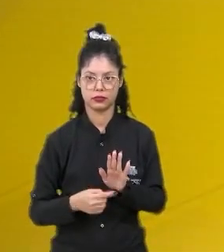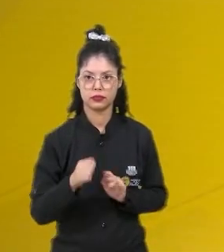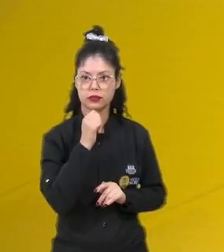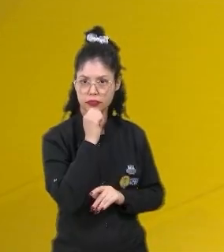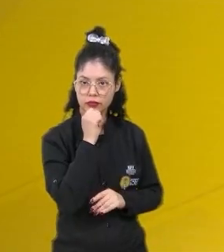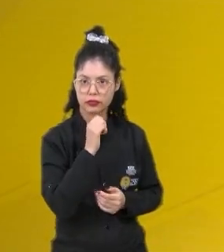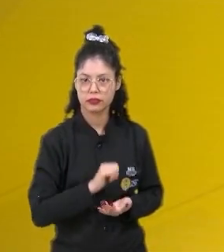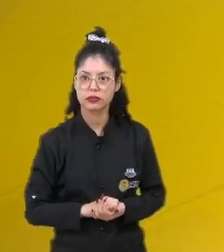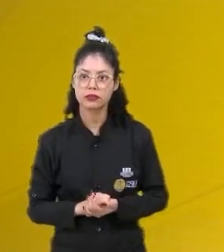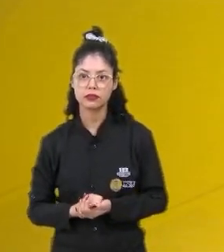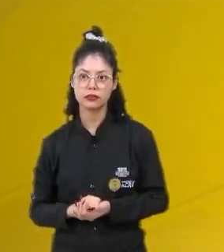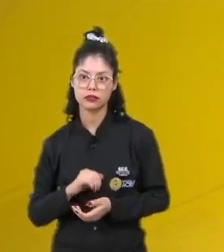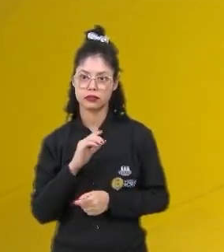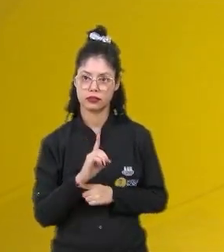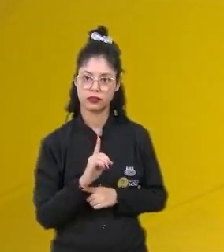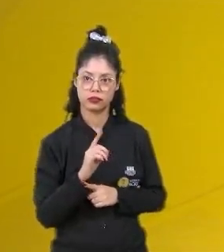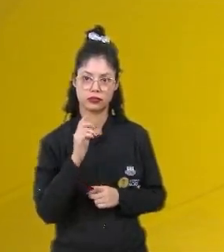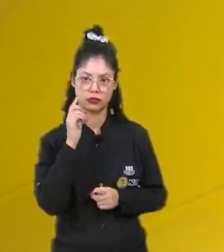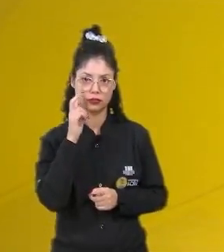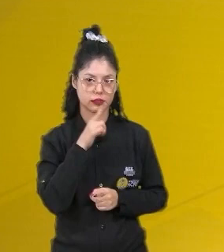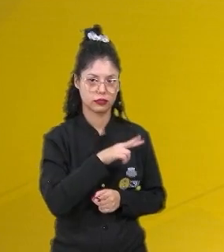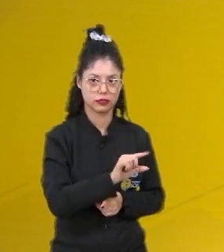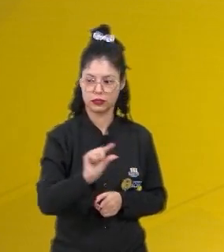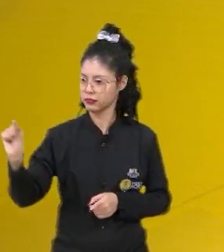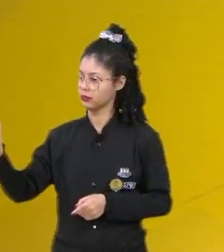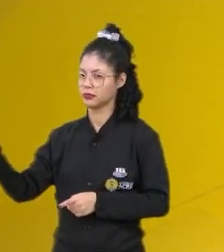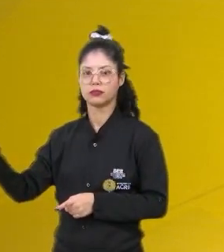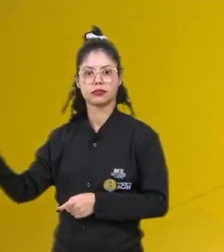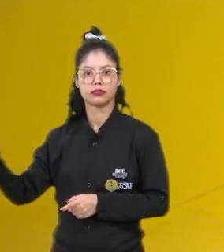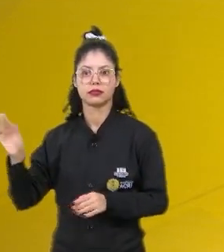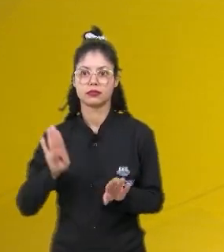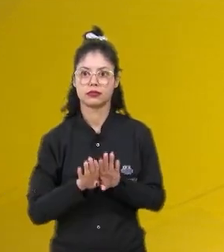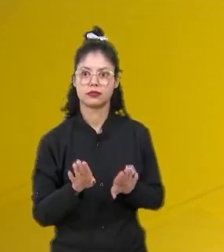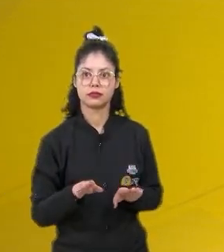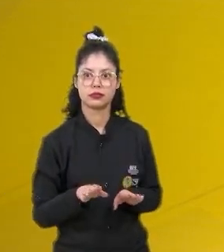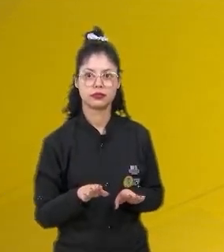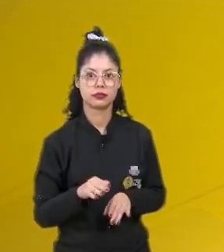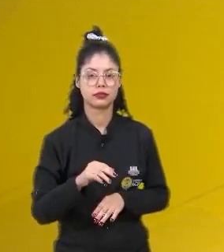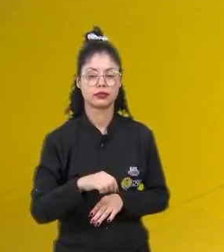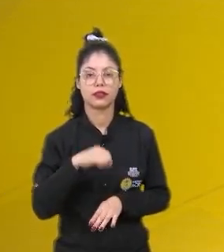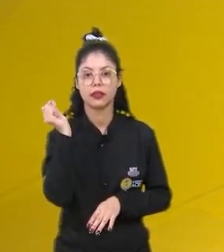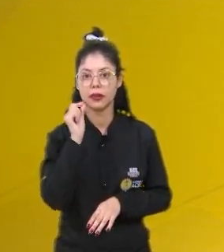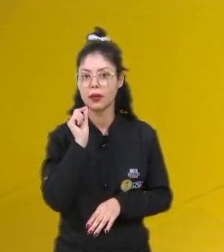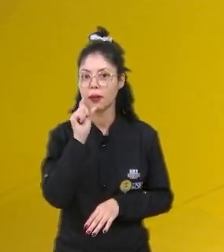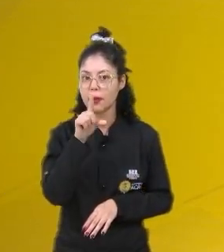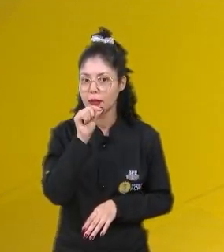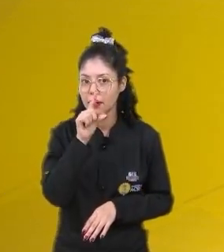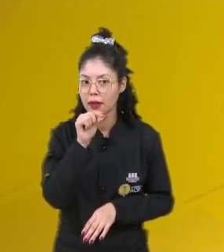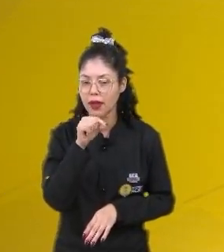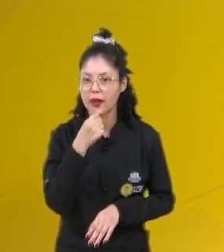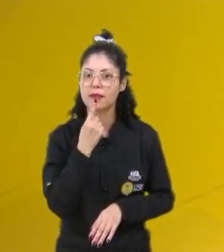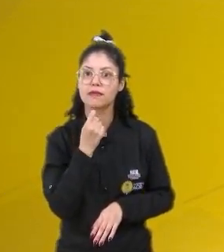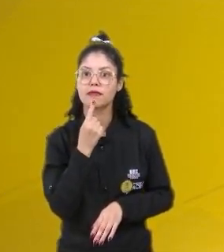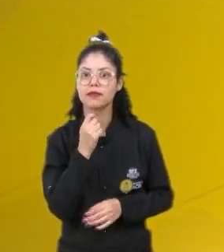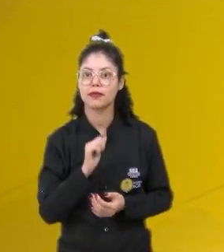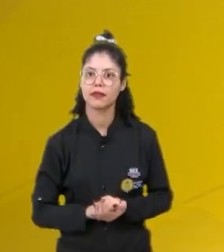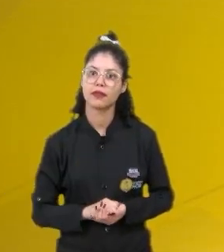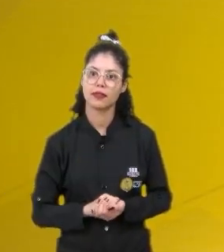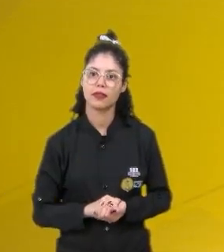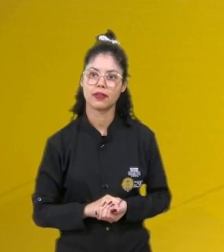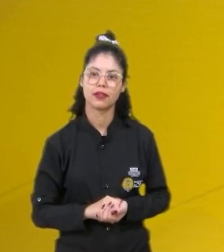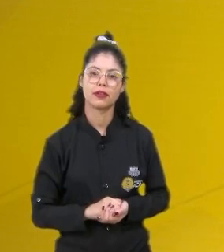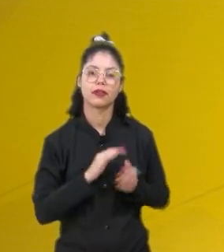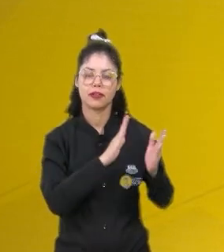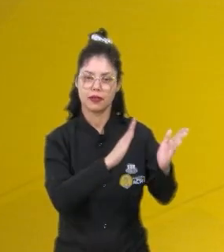é um efeito Doppler, que ele faz... né? Alguém que assistiu o Pica-Pau ele faz isso, né? Não tem